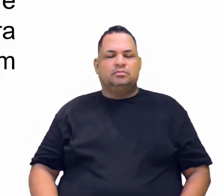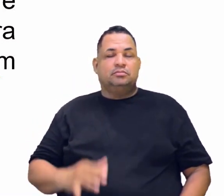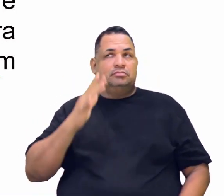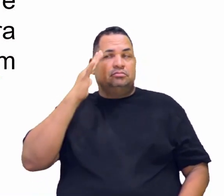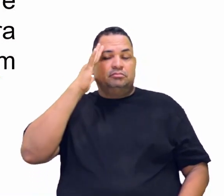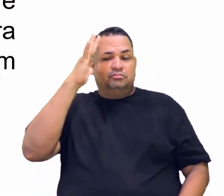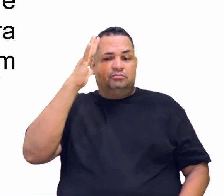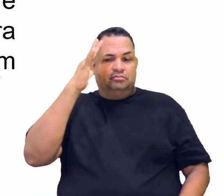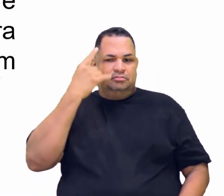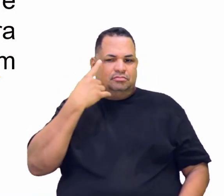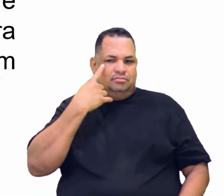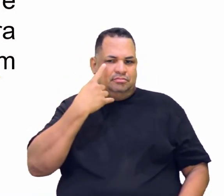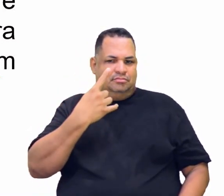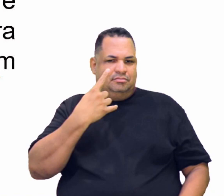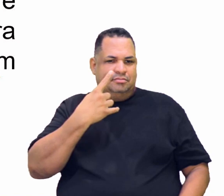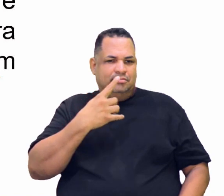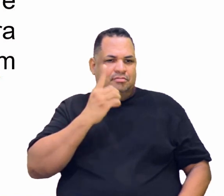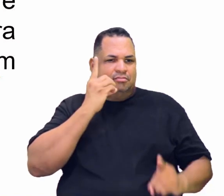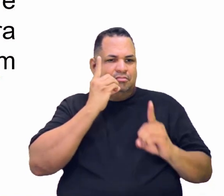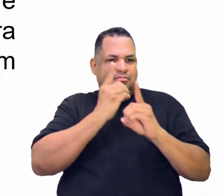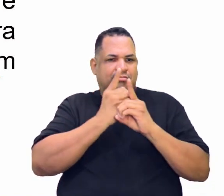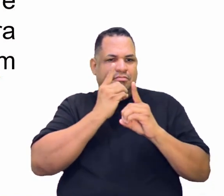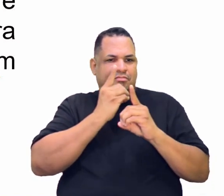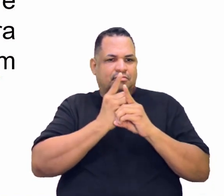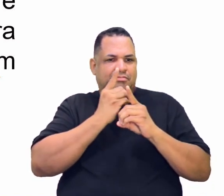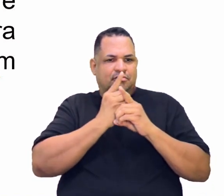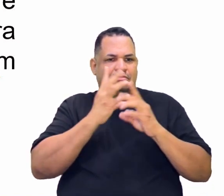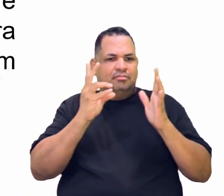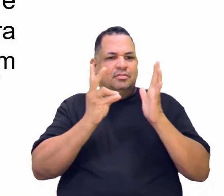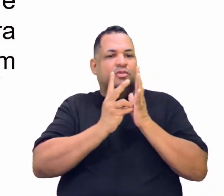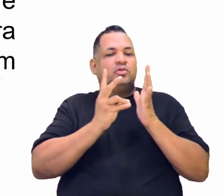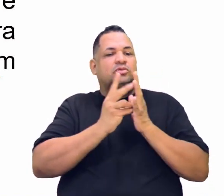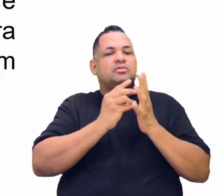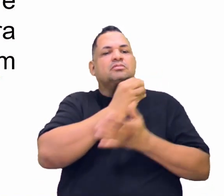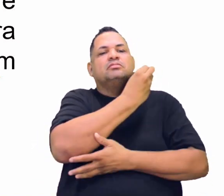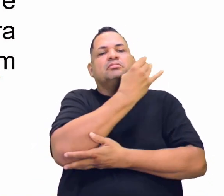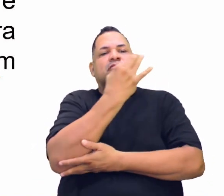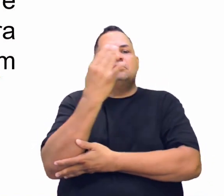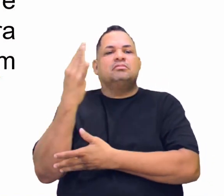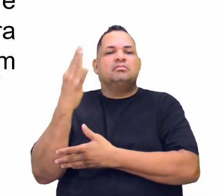Imagine você ver um índio desse na floresta.